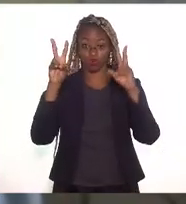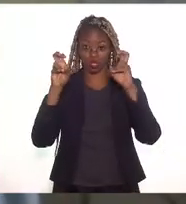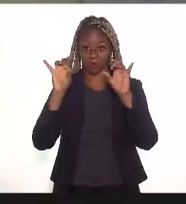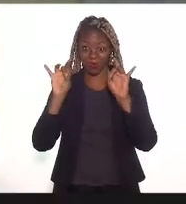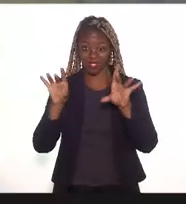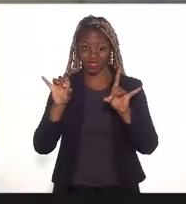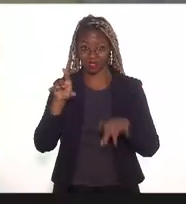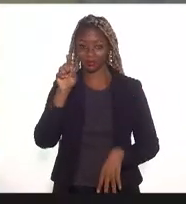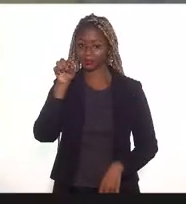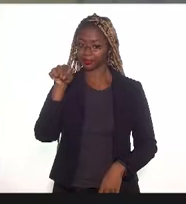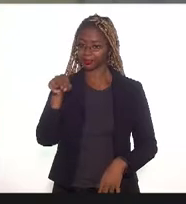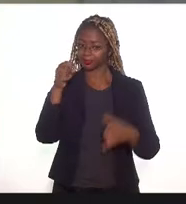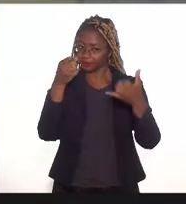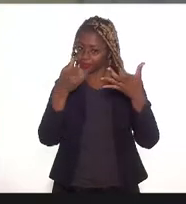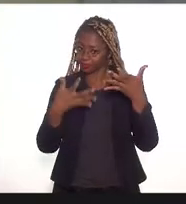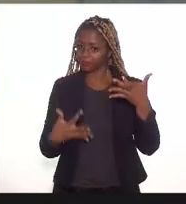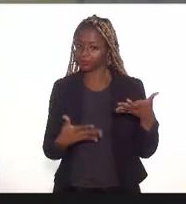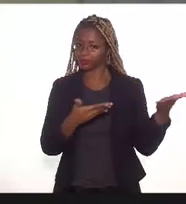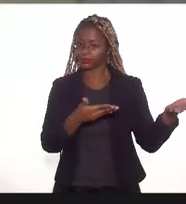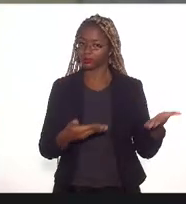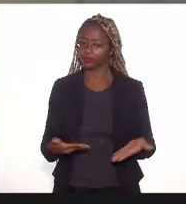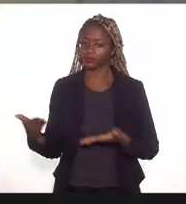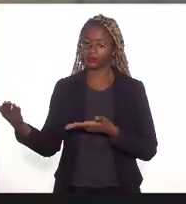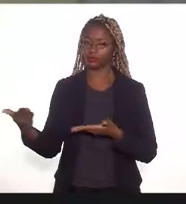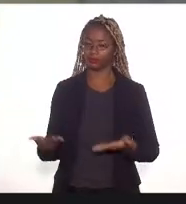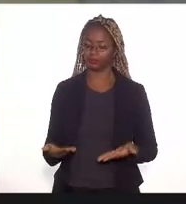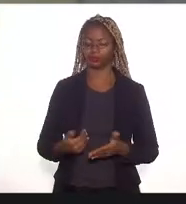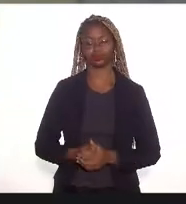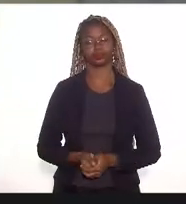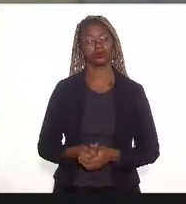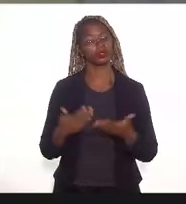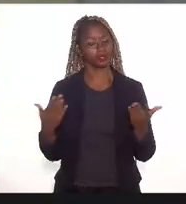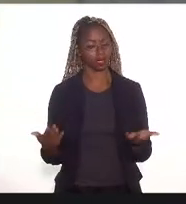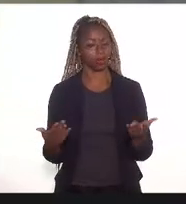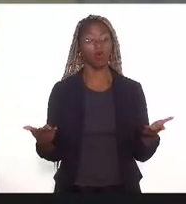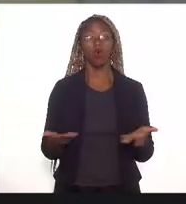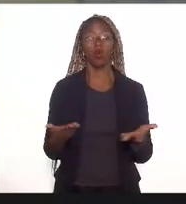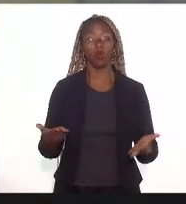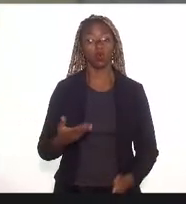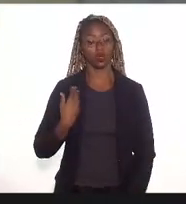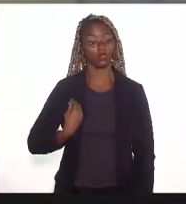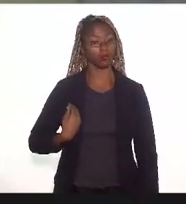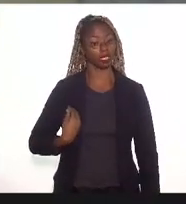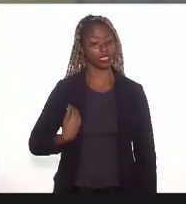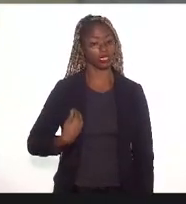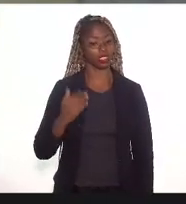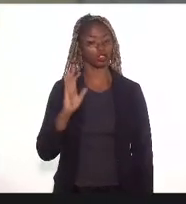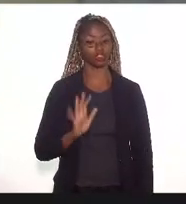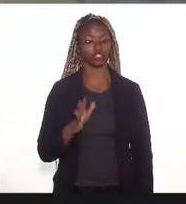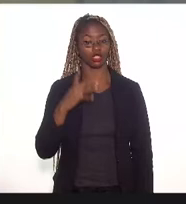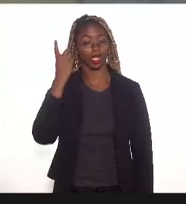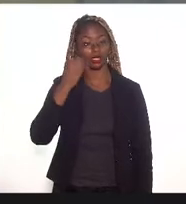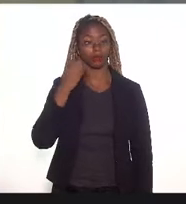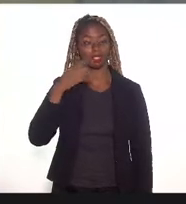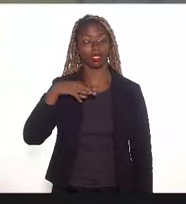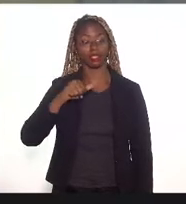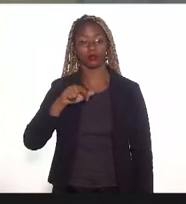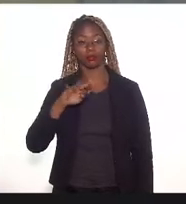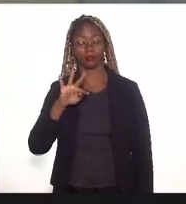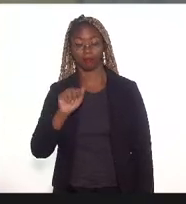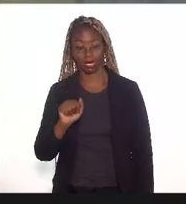especificados na convocação. Estão aqui presentes já a deputada Marta